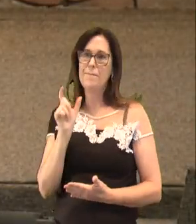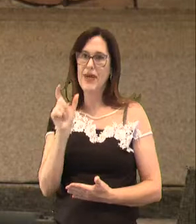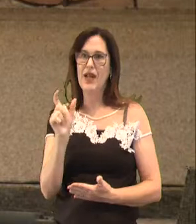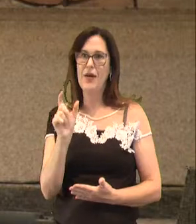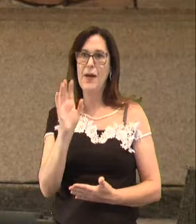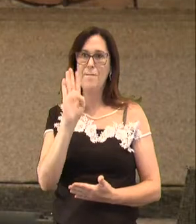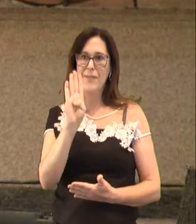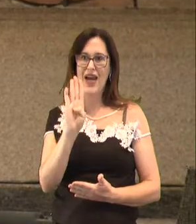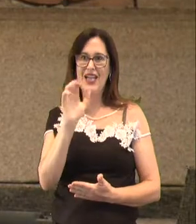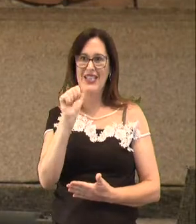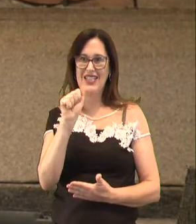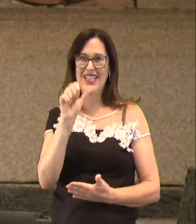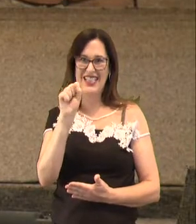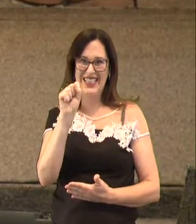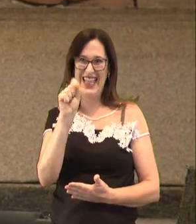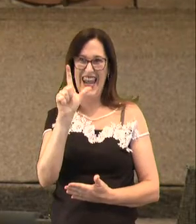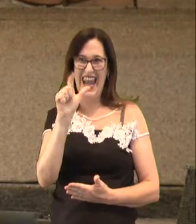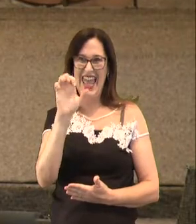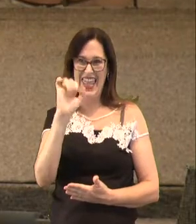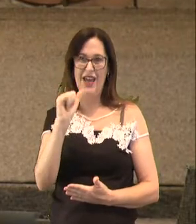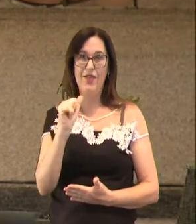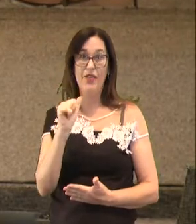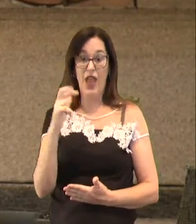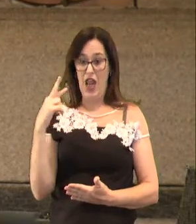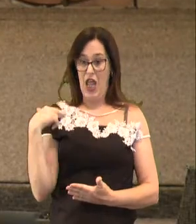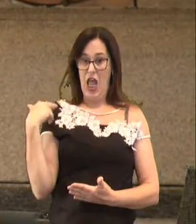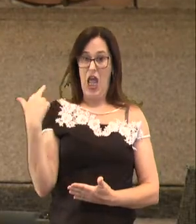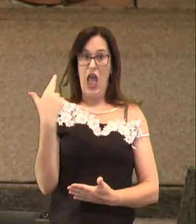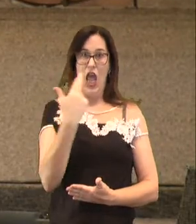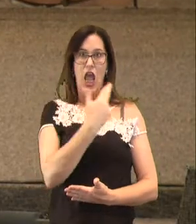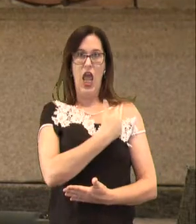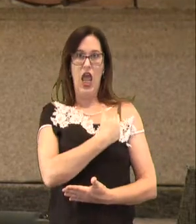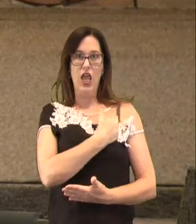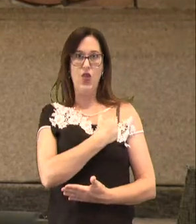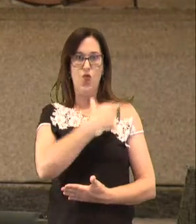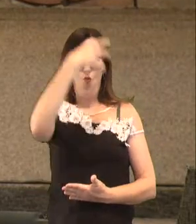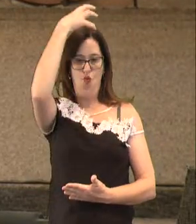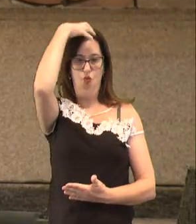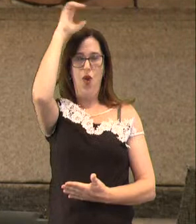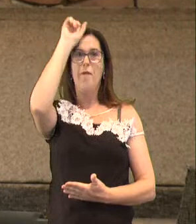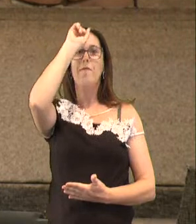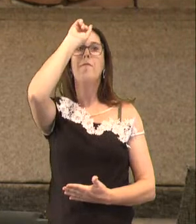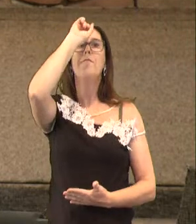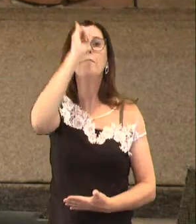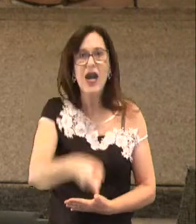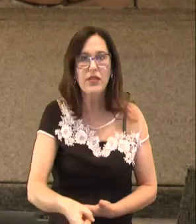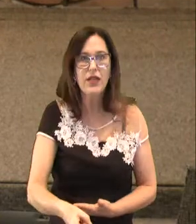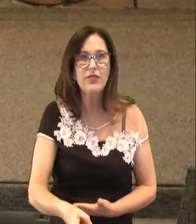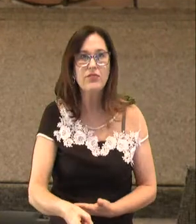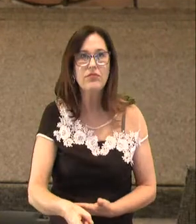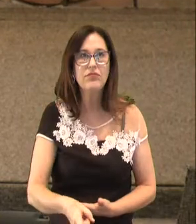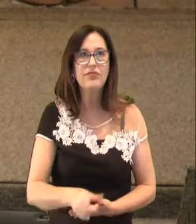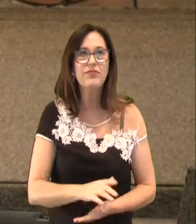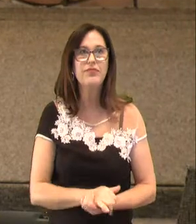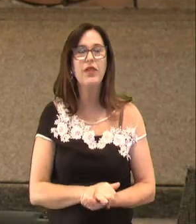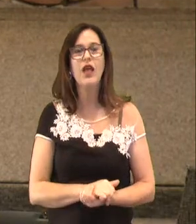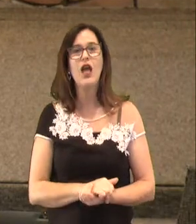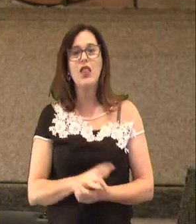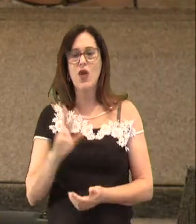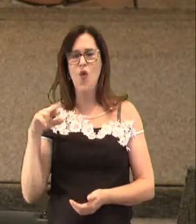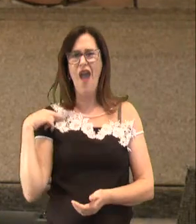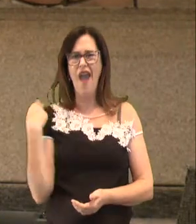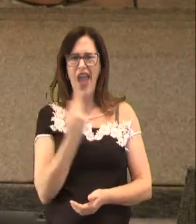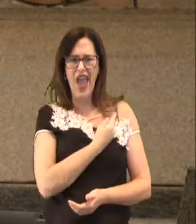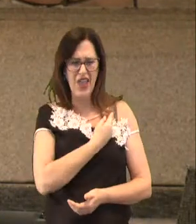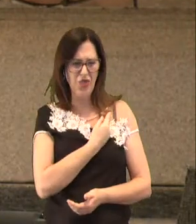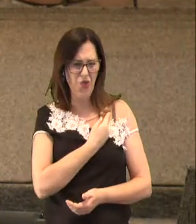que significa realeza, governo. É mais o reinado do que o próprio reino. Não é o reino